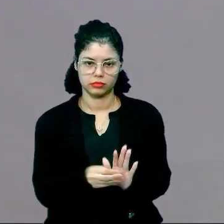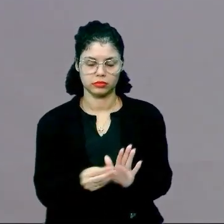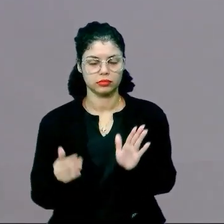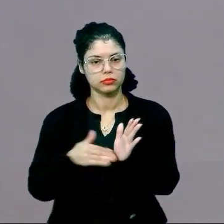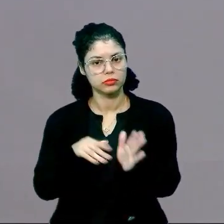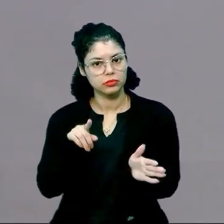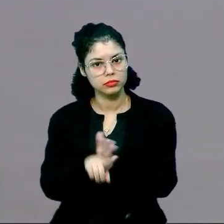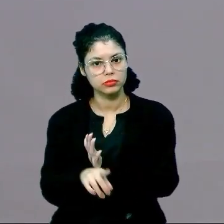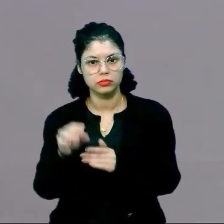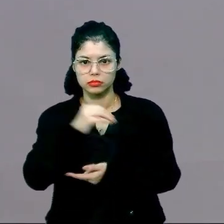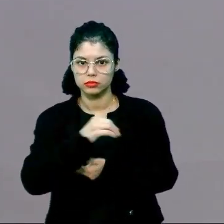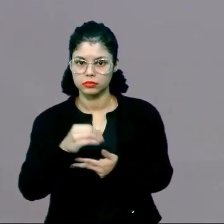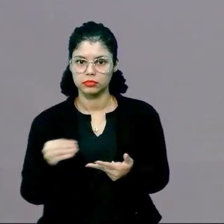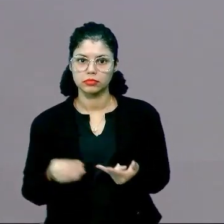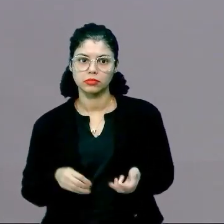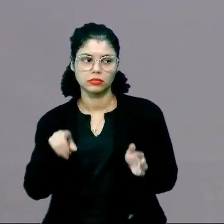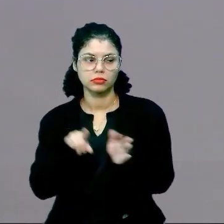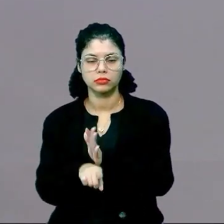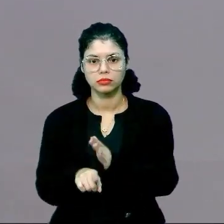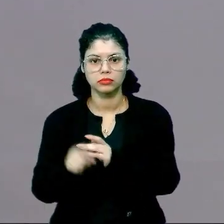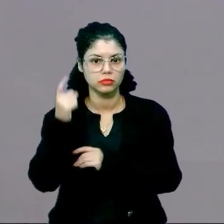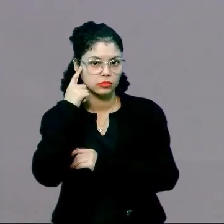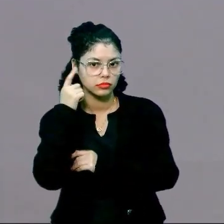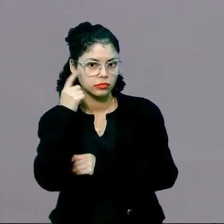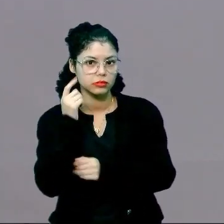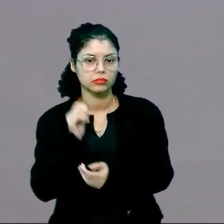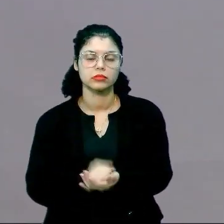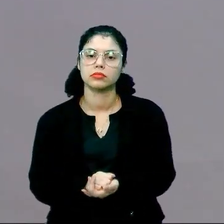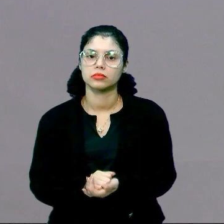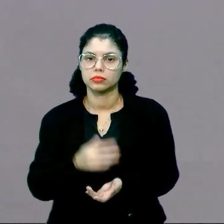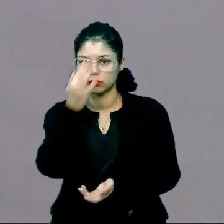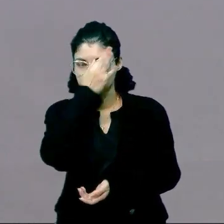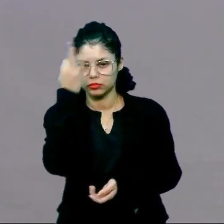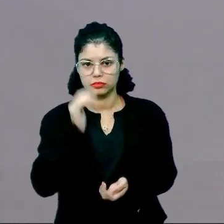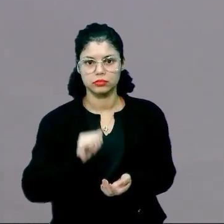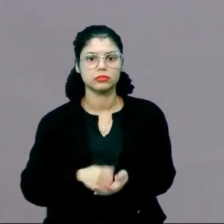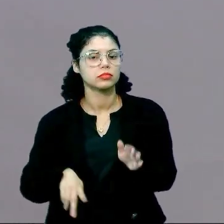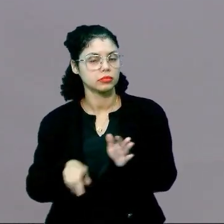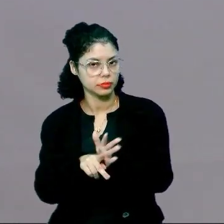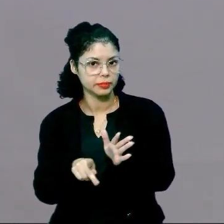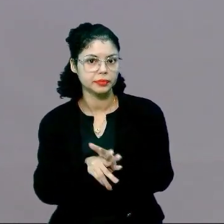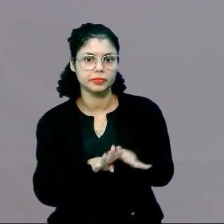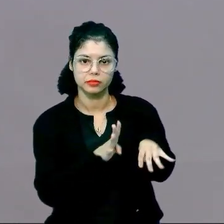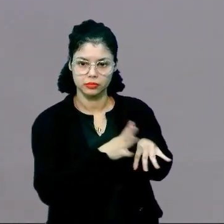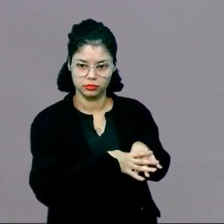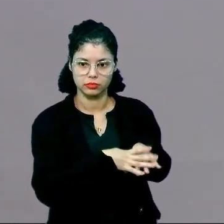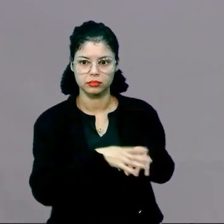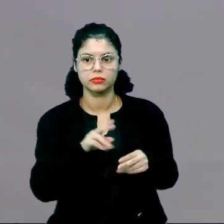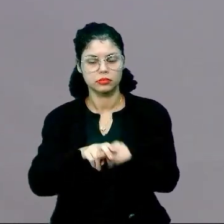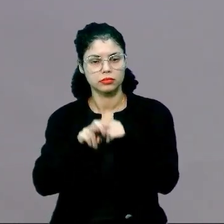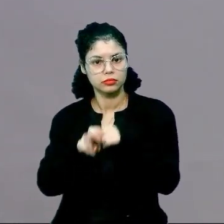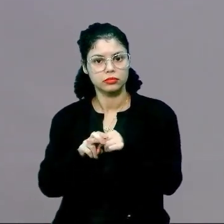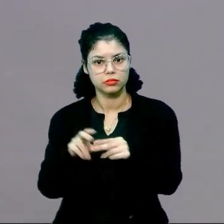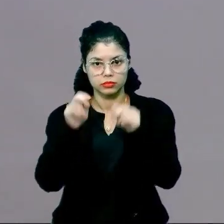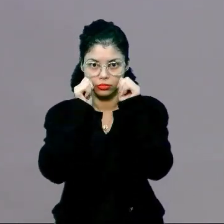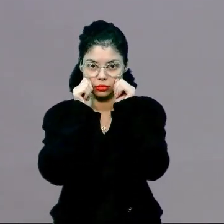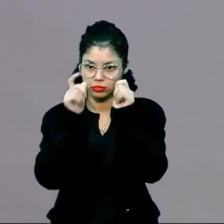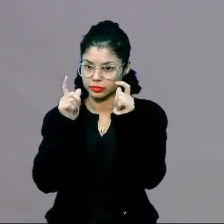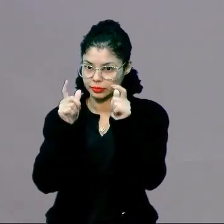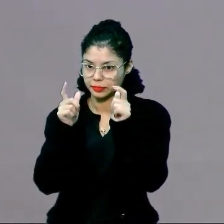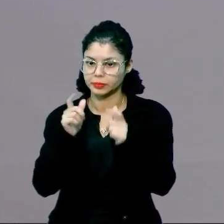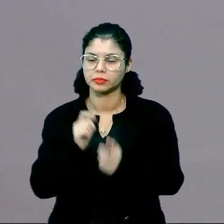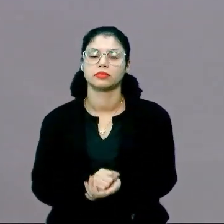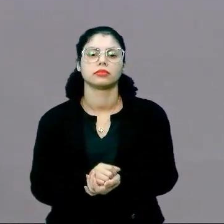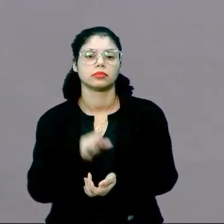numa questão de Enem, uma questão de lógica na filosofia, sendo ela uma questão matemática. Por isso, não fiquem